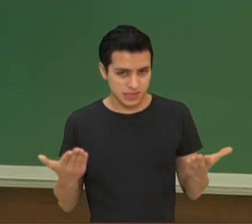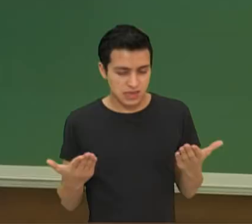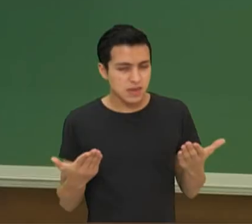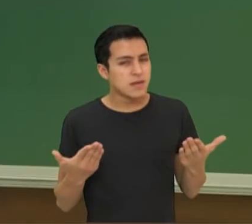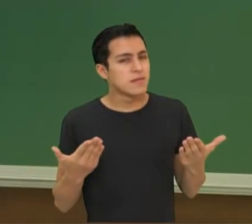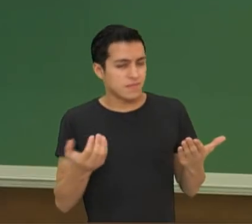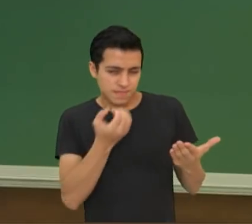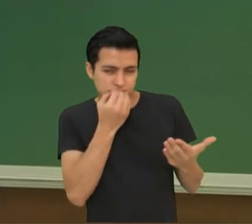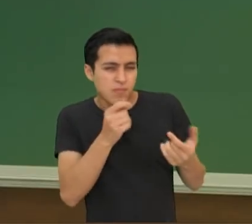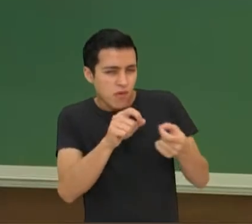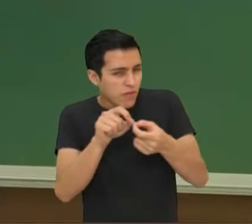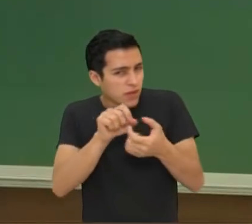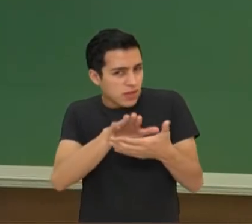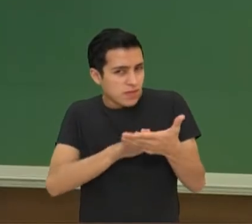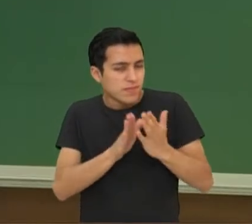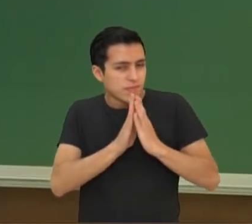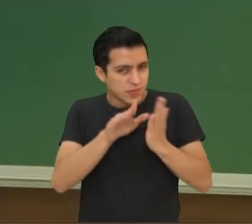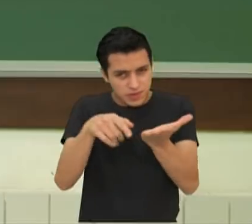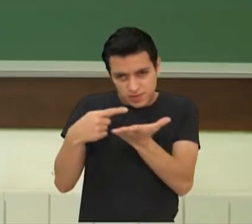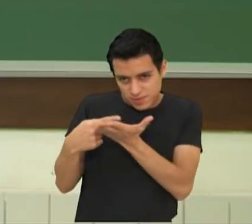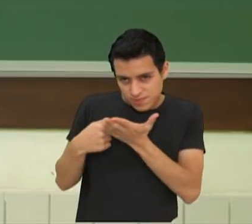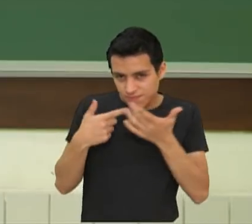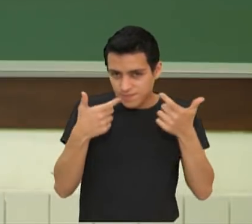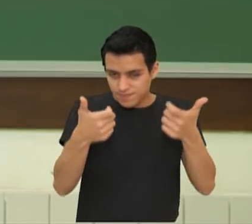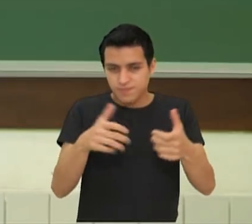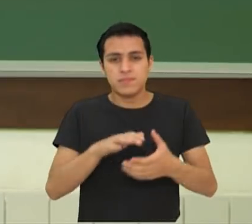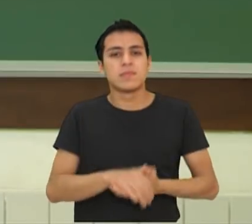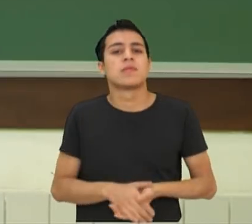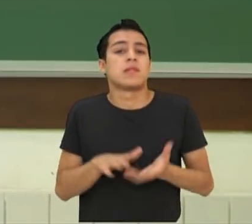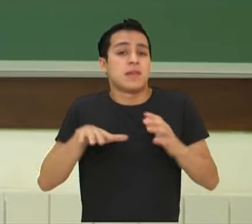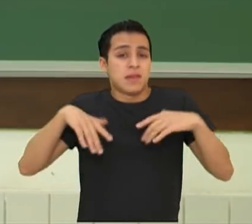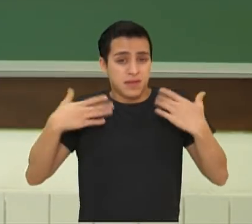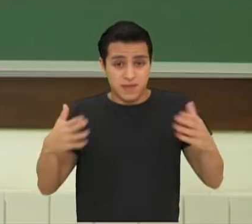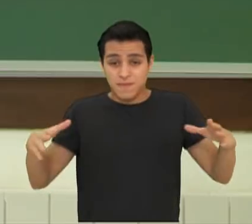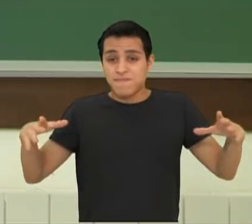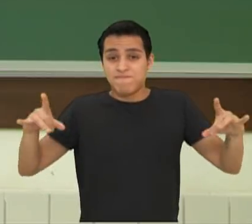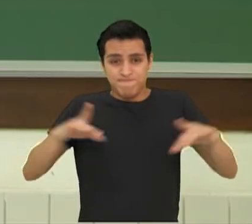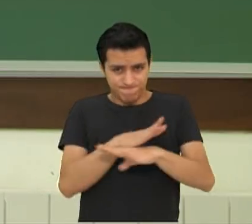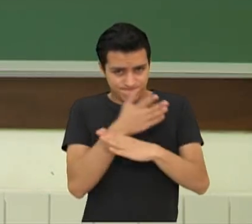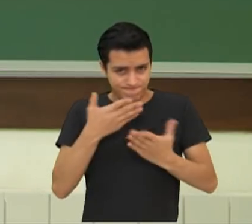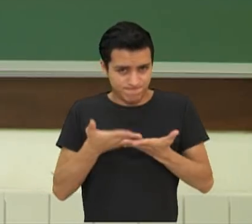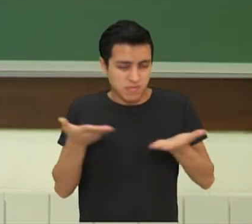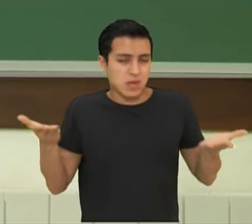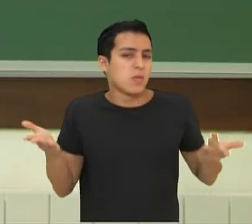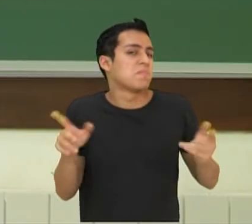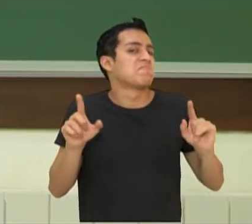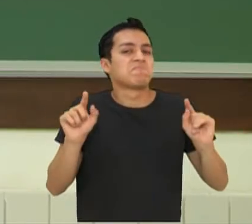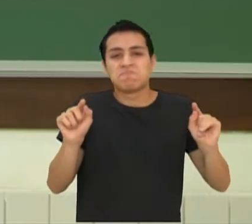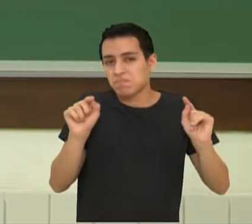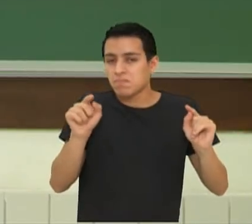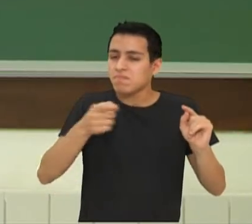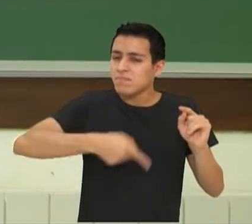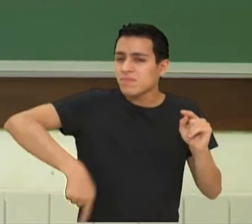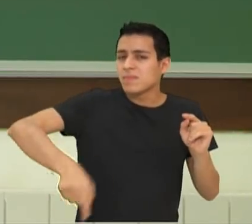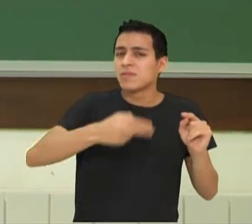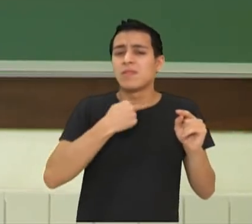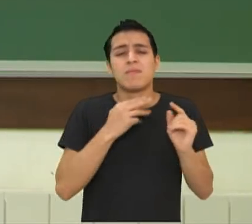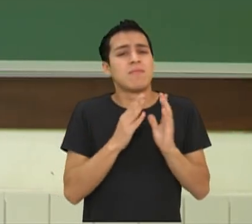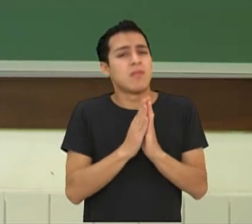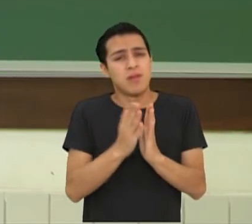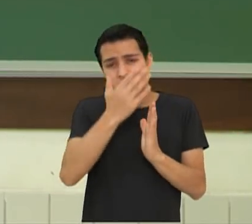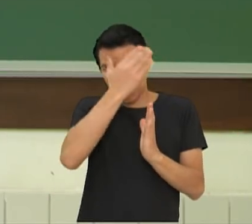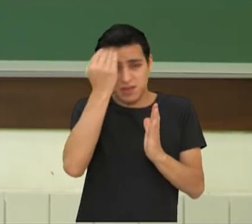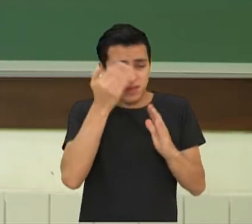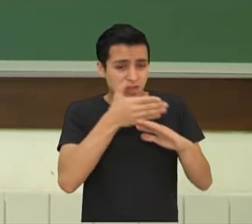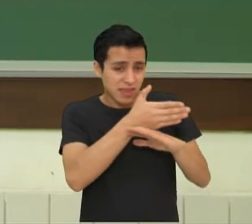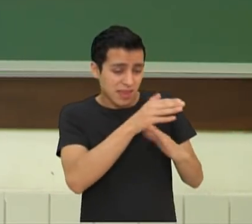Capricha na sua atividade lá, pessoal, combinado? Muito bem. Então, finalizamos a nossa aula de hoje. Não deixe, pessoal, de acessar